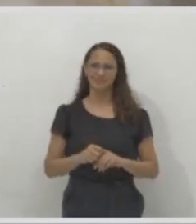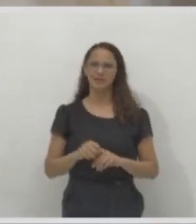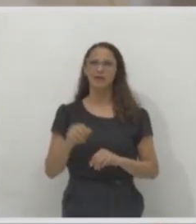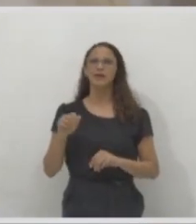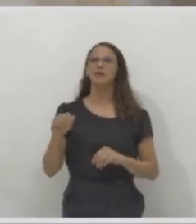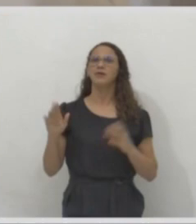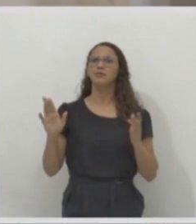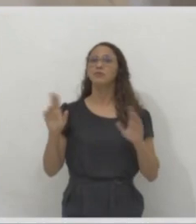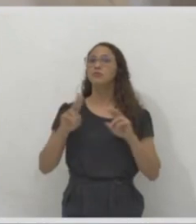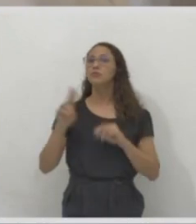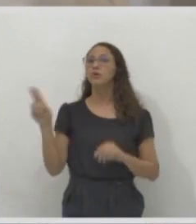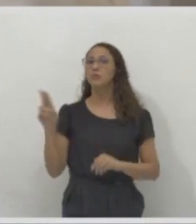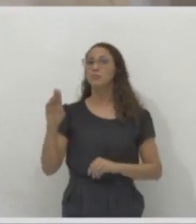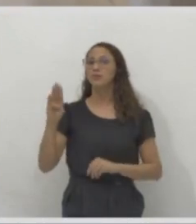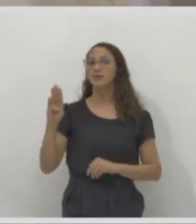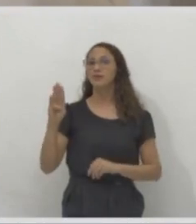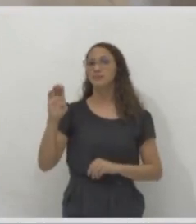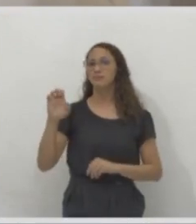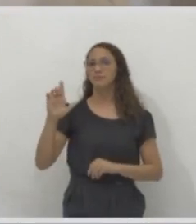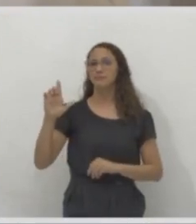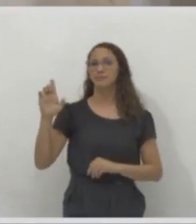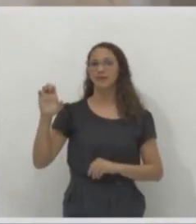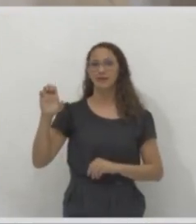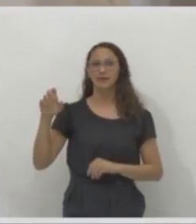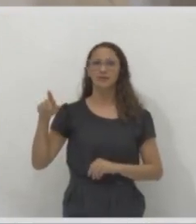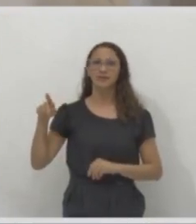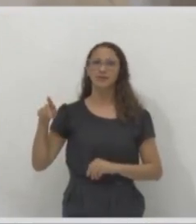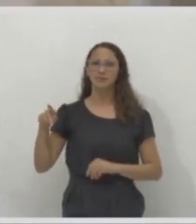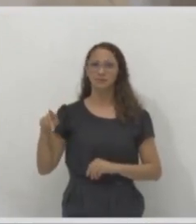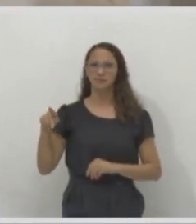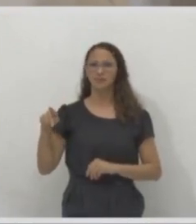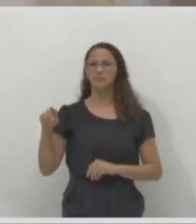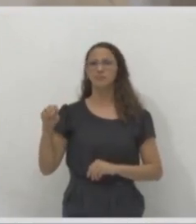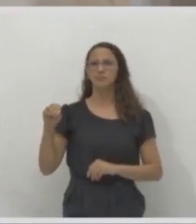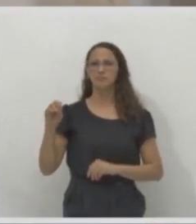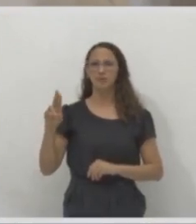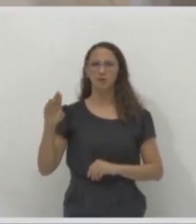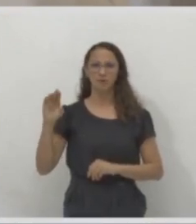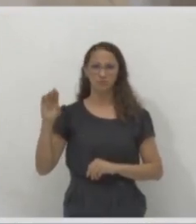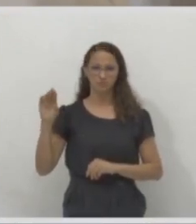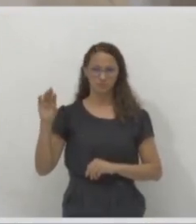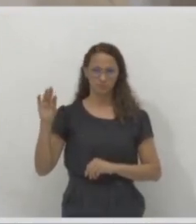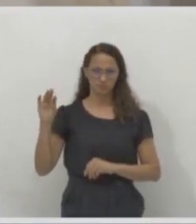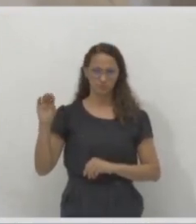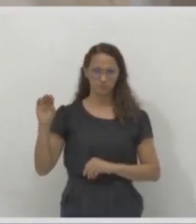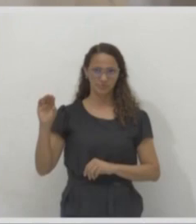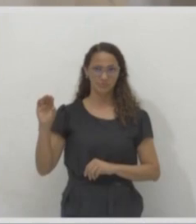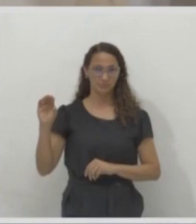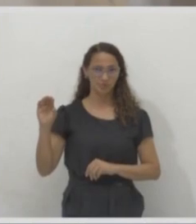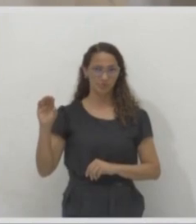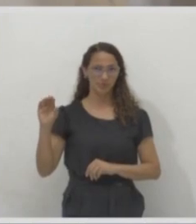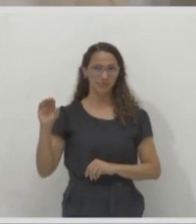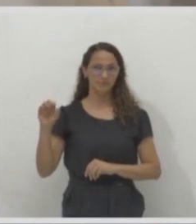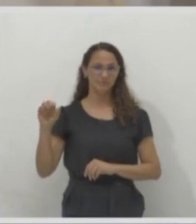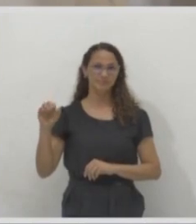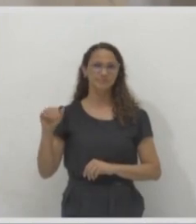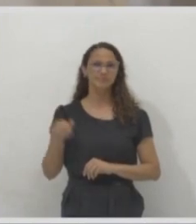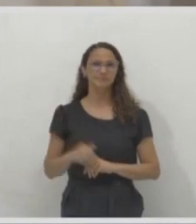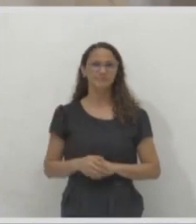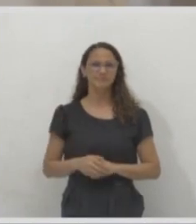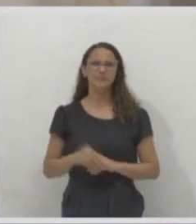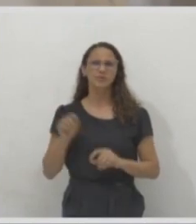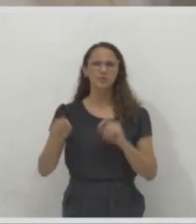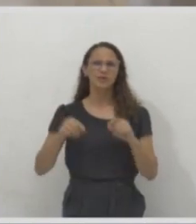Époque. Tá? O nosso assunto hoje é a exploração do látex e a Belle Époque na Amazônia.